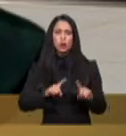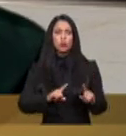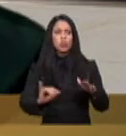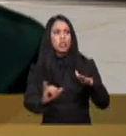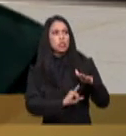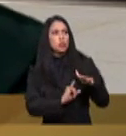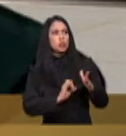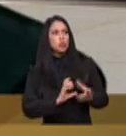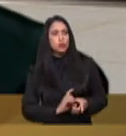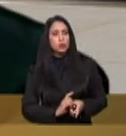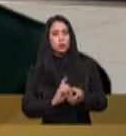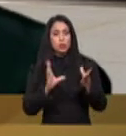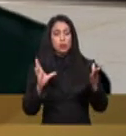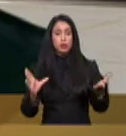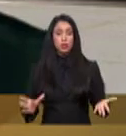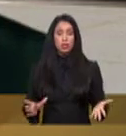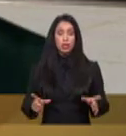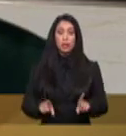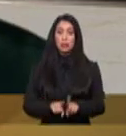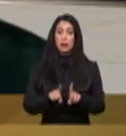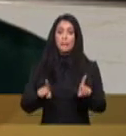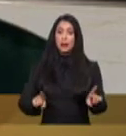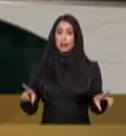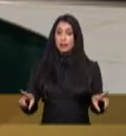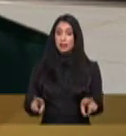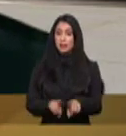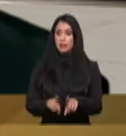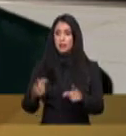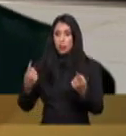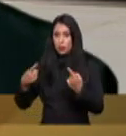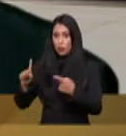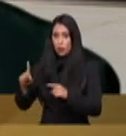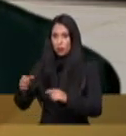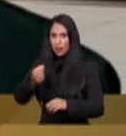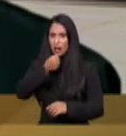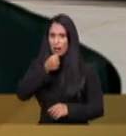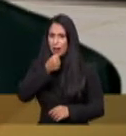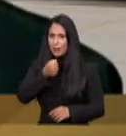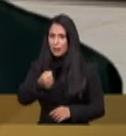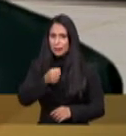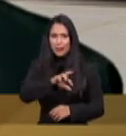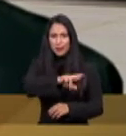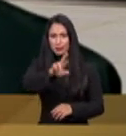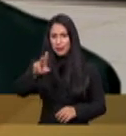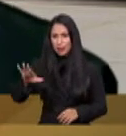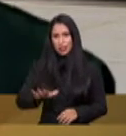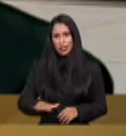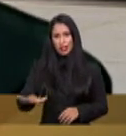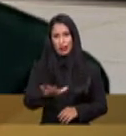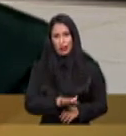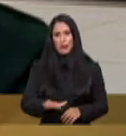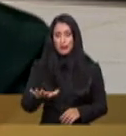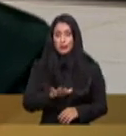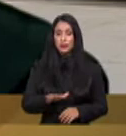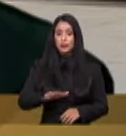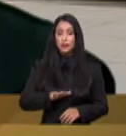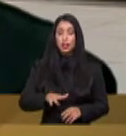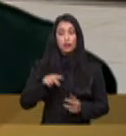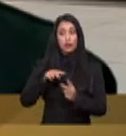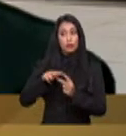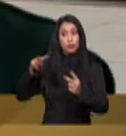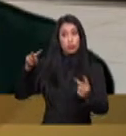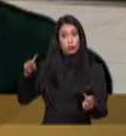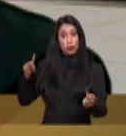instituições democráticas, mas também contra a própria mídia, inclusive de modo violento, no mundo virtual e no